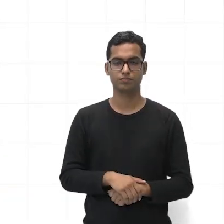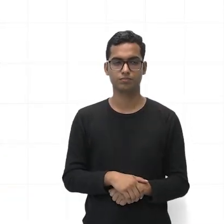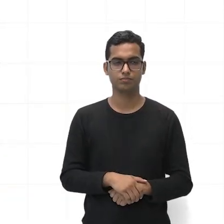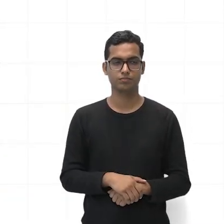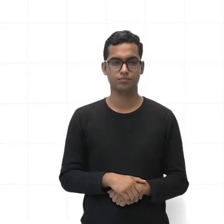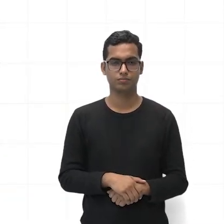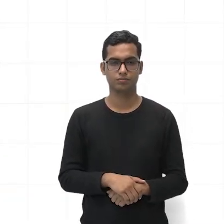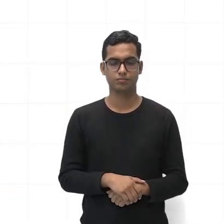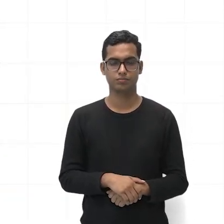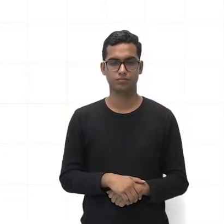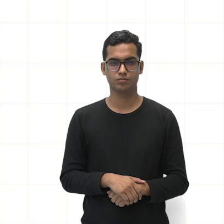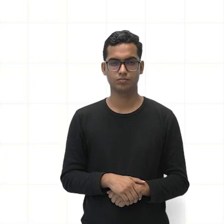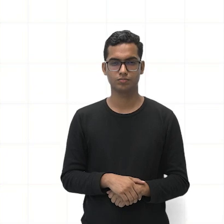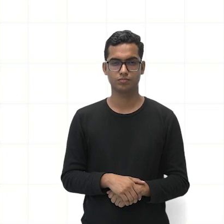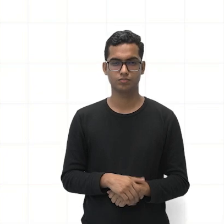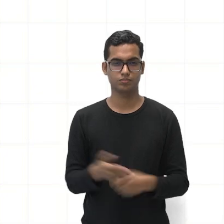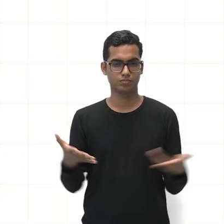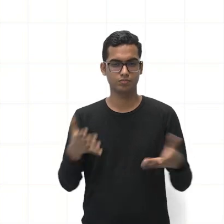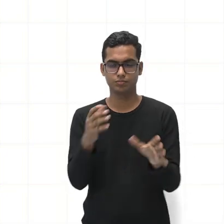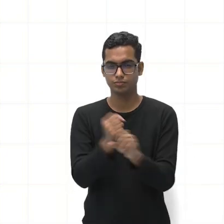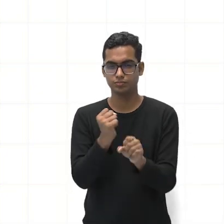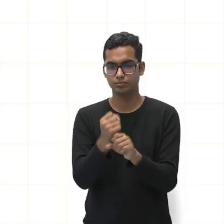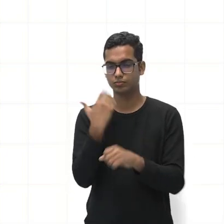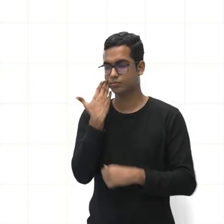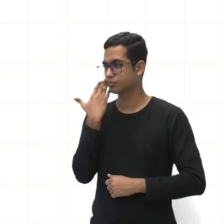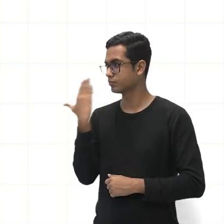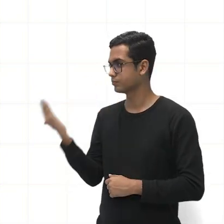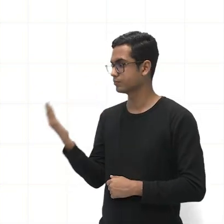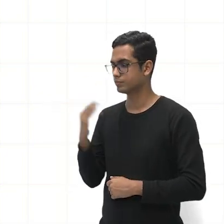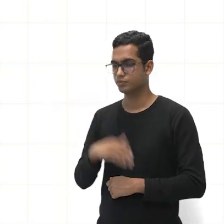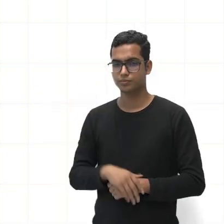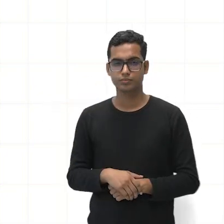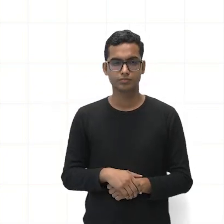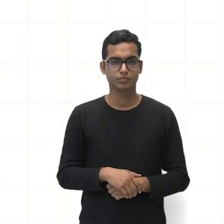Vamos calcular a diferença